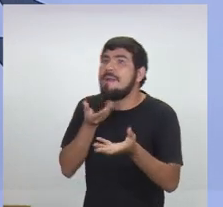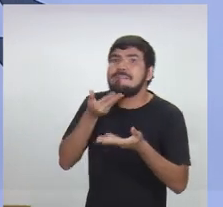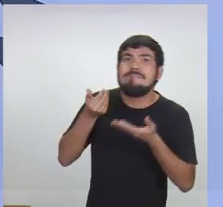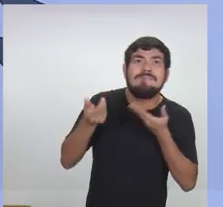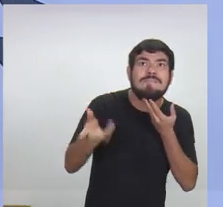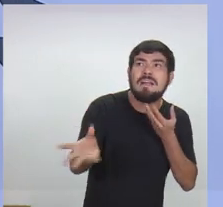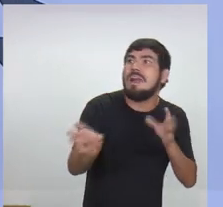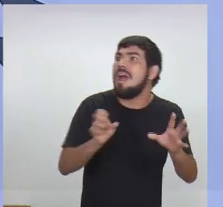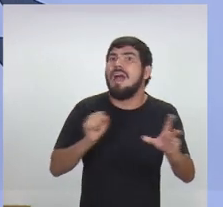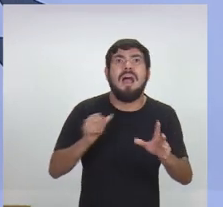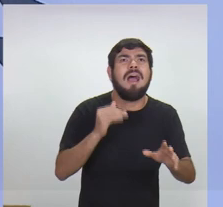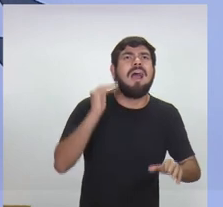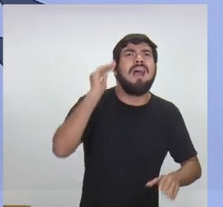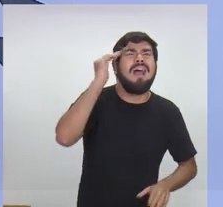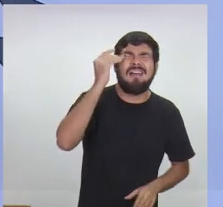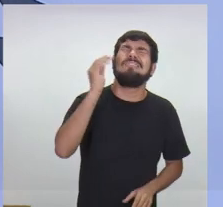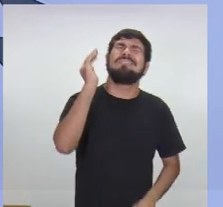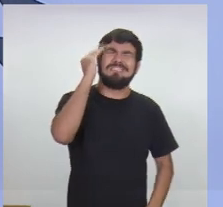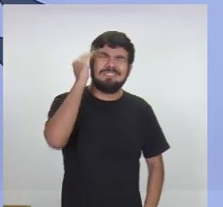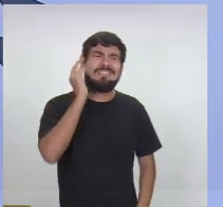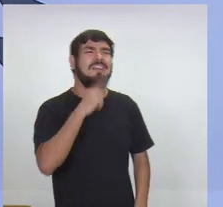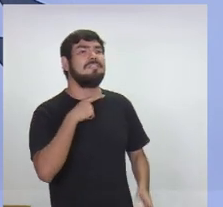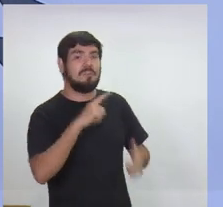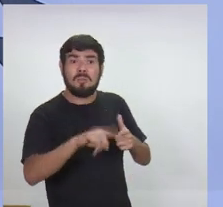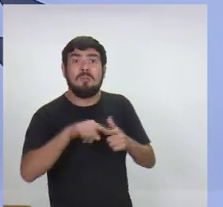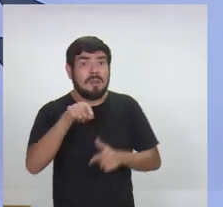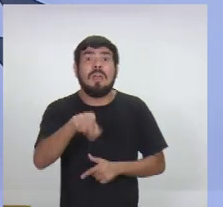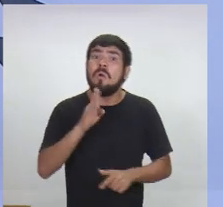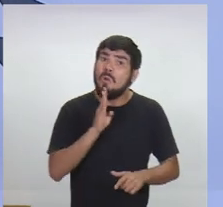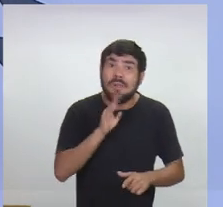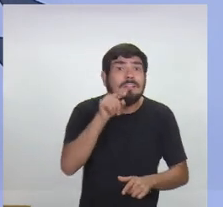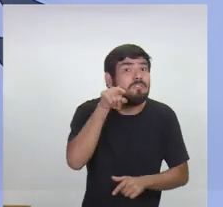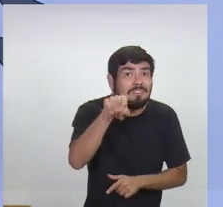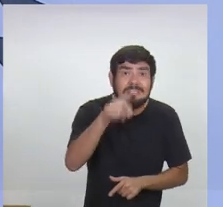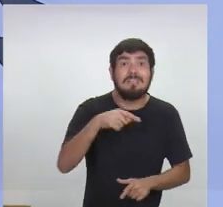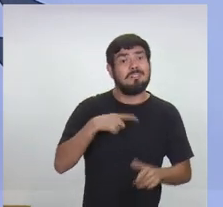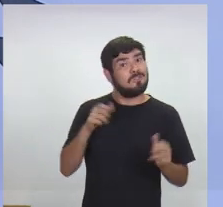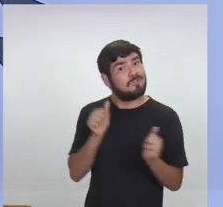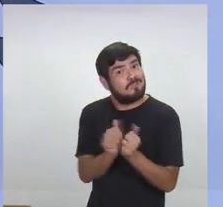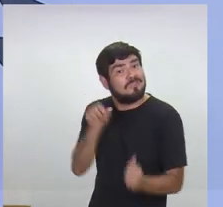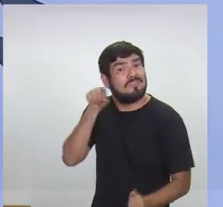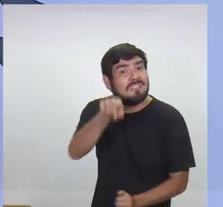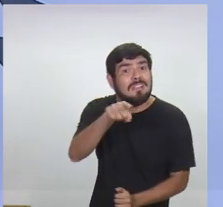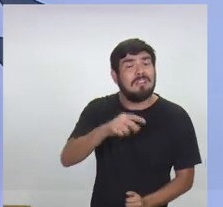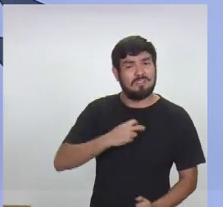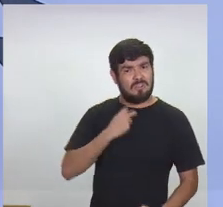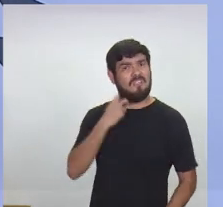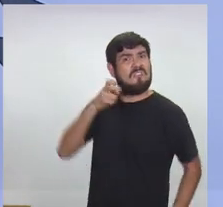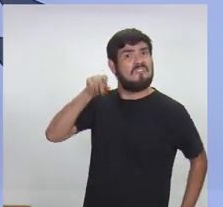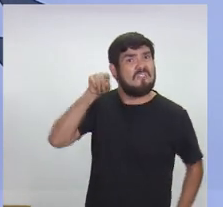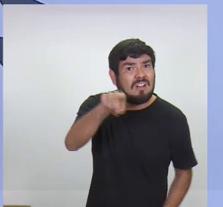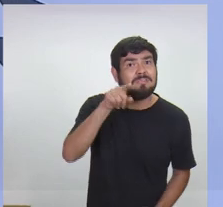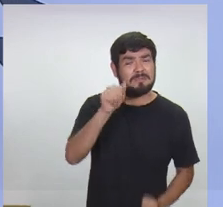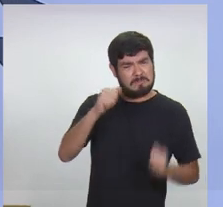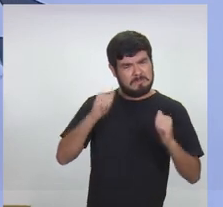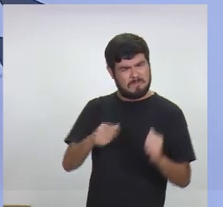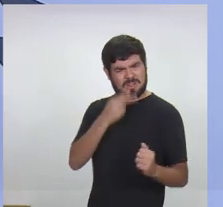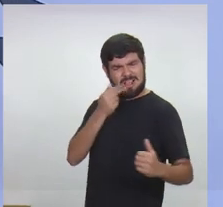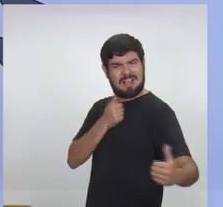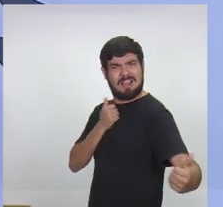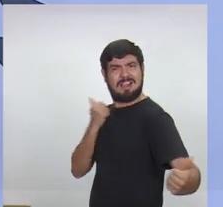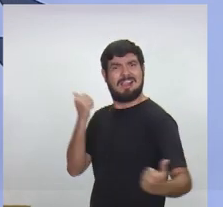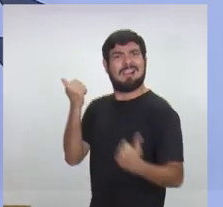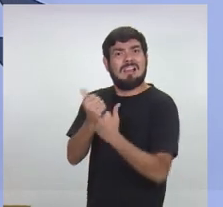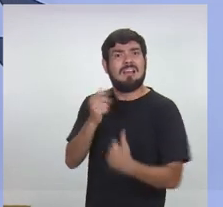eu tô entendendo aí o seu problema junto com você caminhando com você dando voz para que você possa falar o que você está sentindo